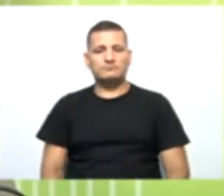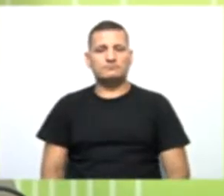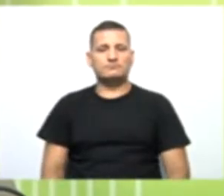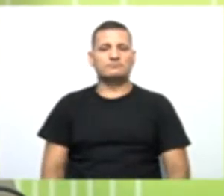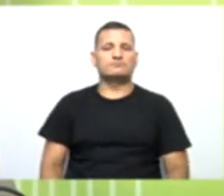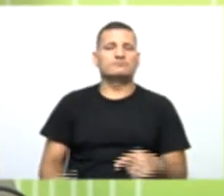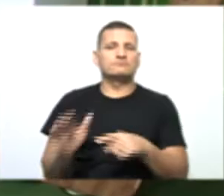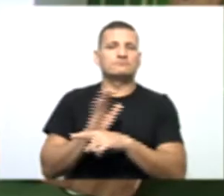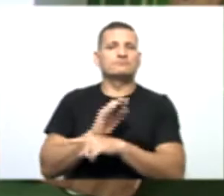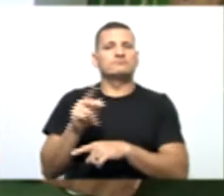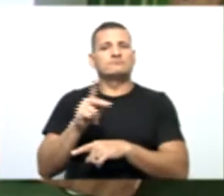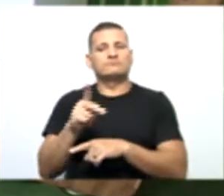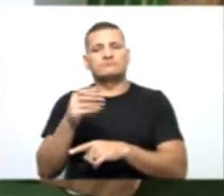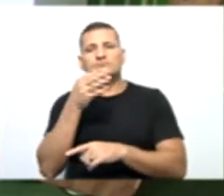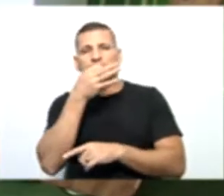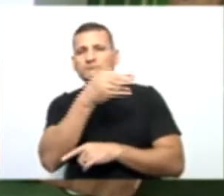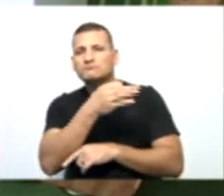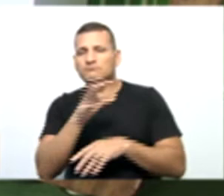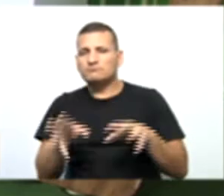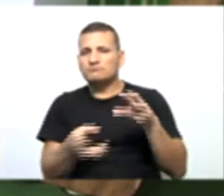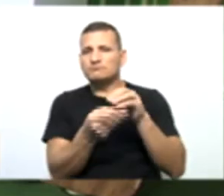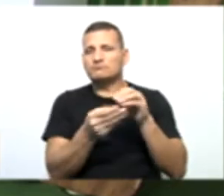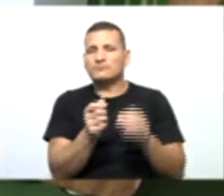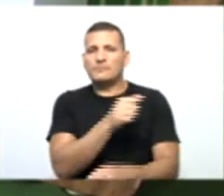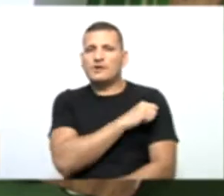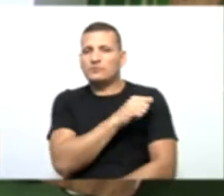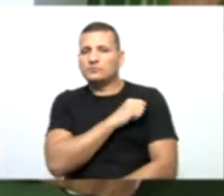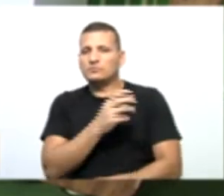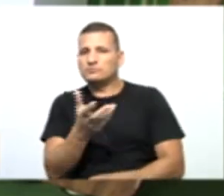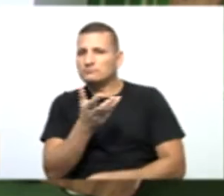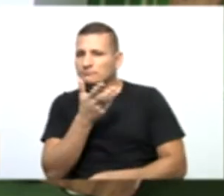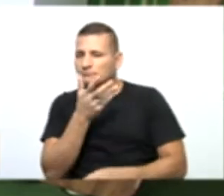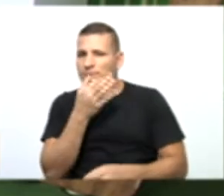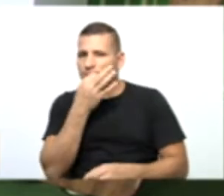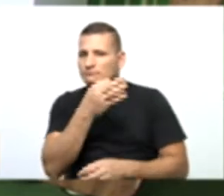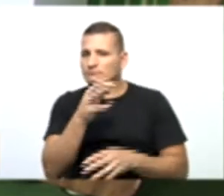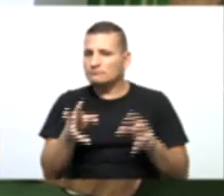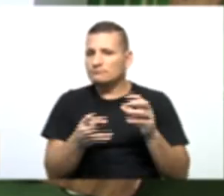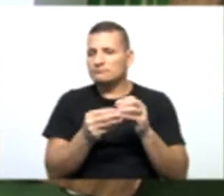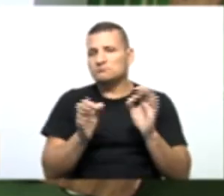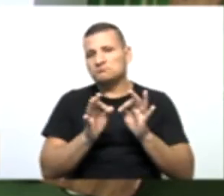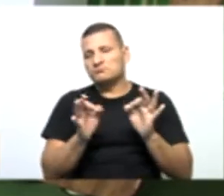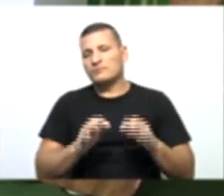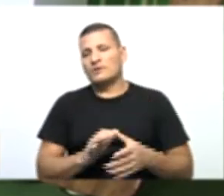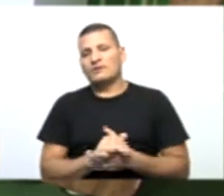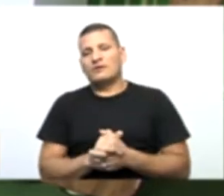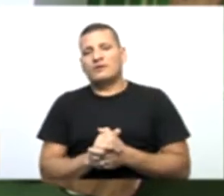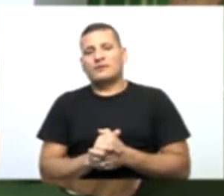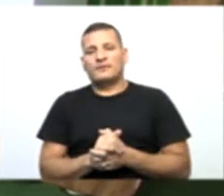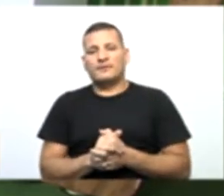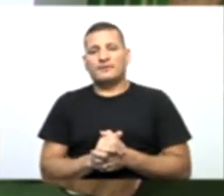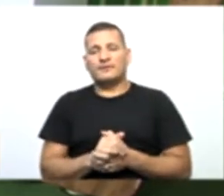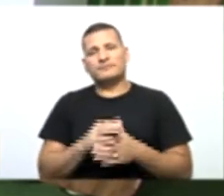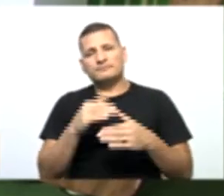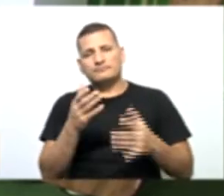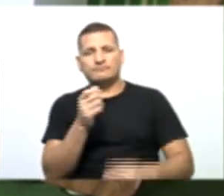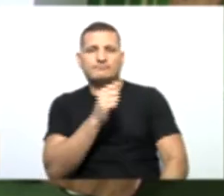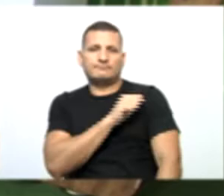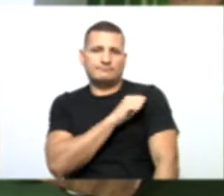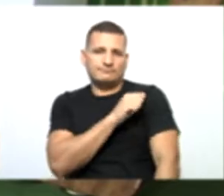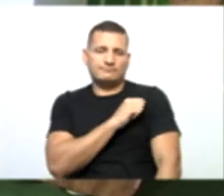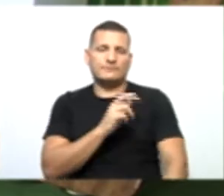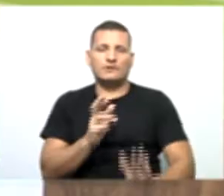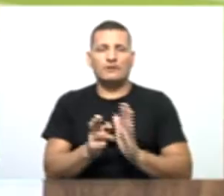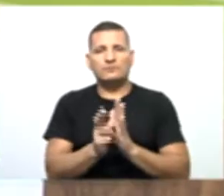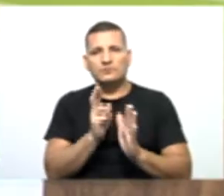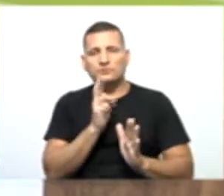Professor, algum comentário? Será que alguém quer tecer algum comentário? Então, o pessoal ainda estão só dizendo que estão participando, que estão